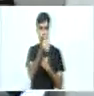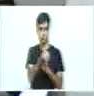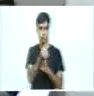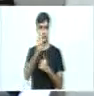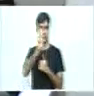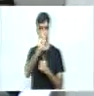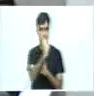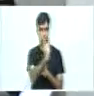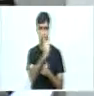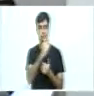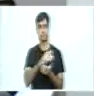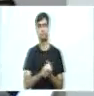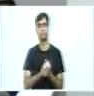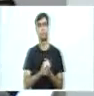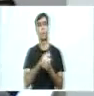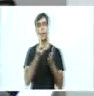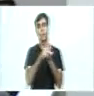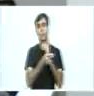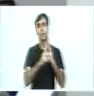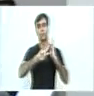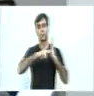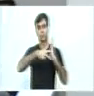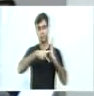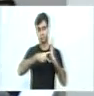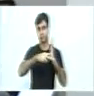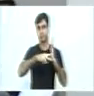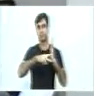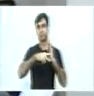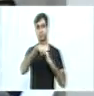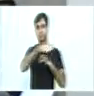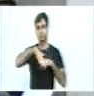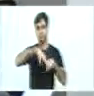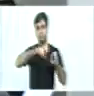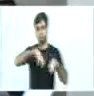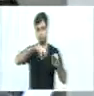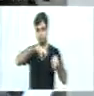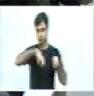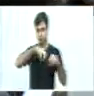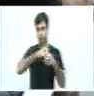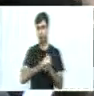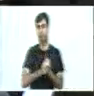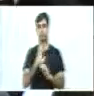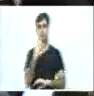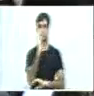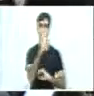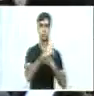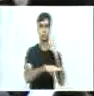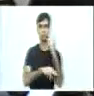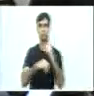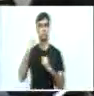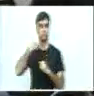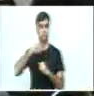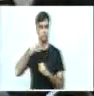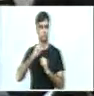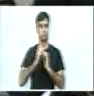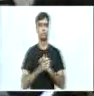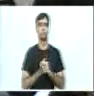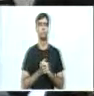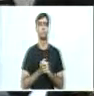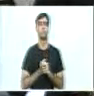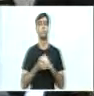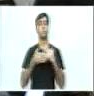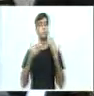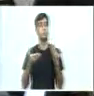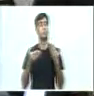Belo Horizonte pelo Sindicato dos Servidores Públicos do Meio Ambiente no Estado de Minas Gerais.